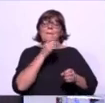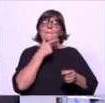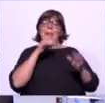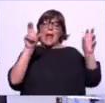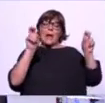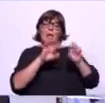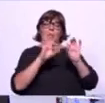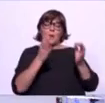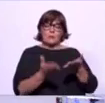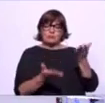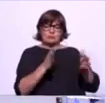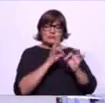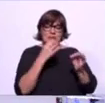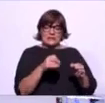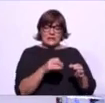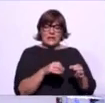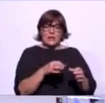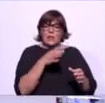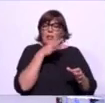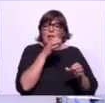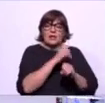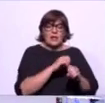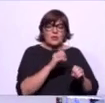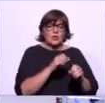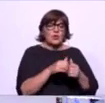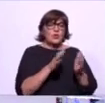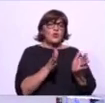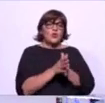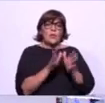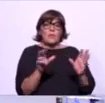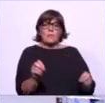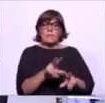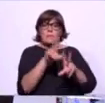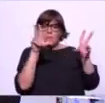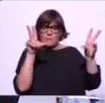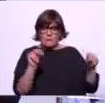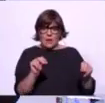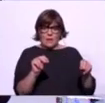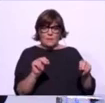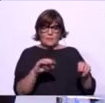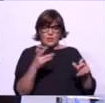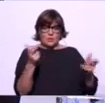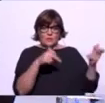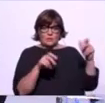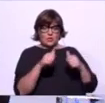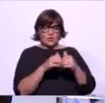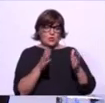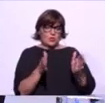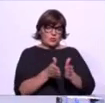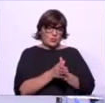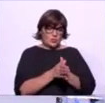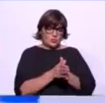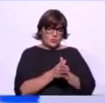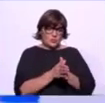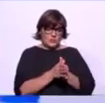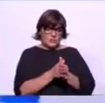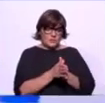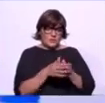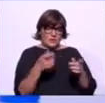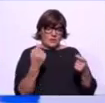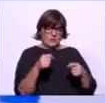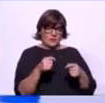e sem grandes conspurcações, andava tudo muito limpinho. quando apareceram todos aqueles, enfim,